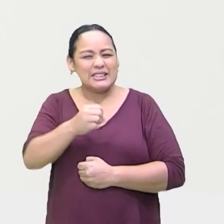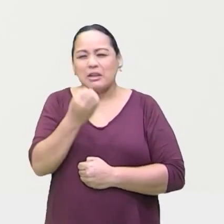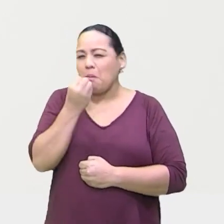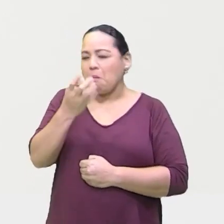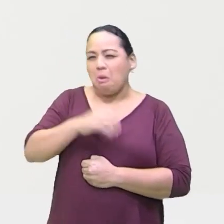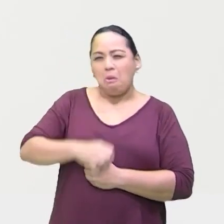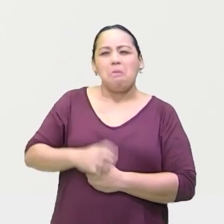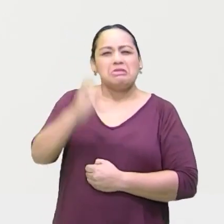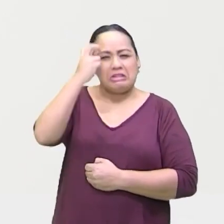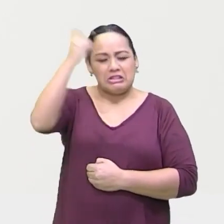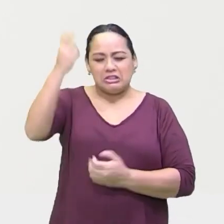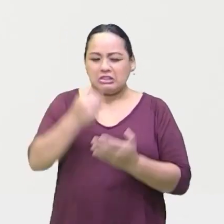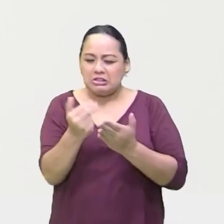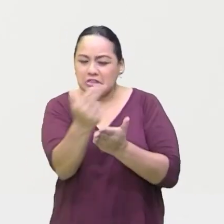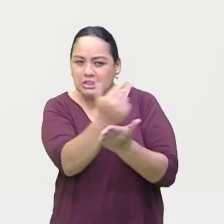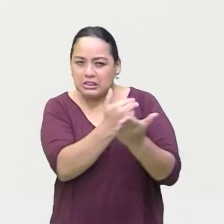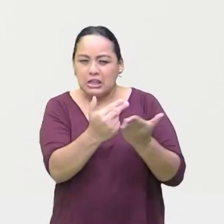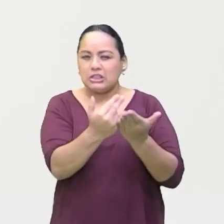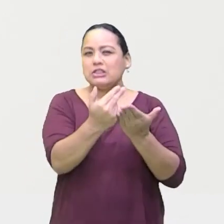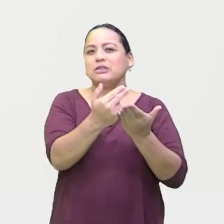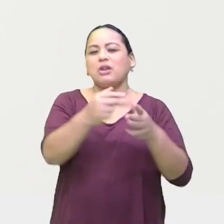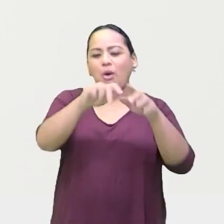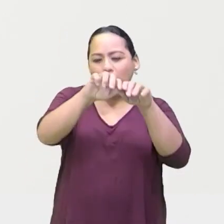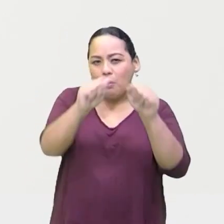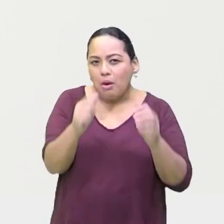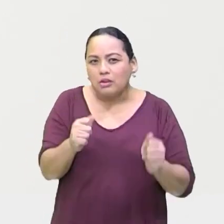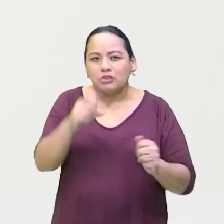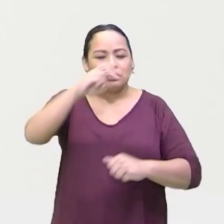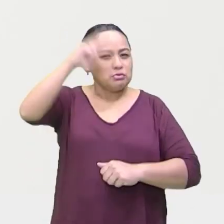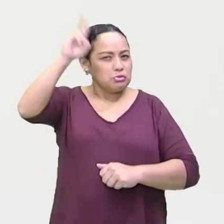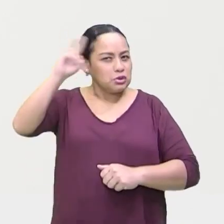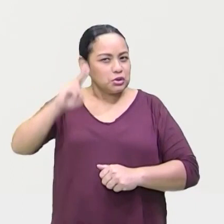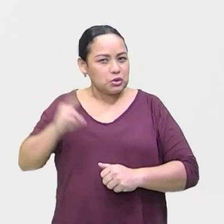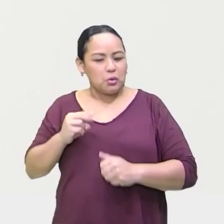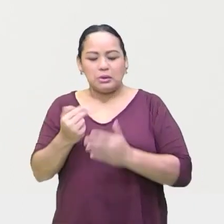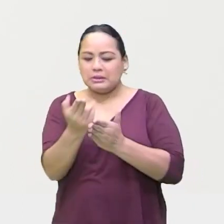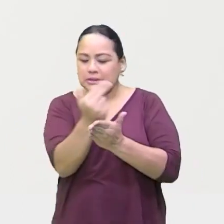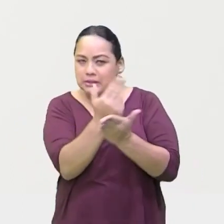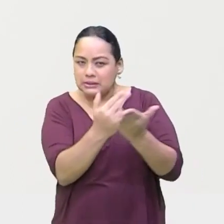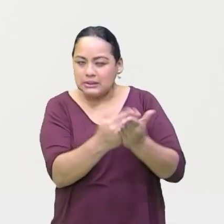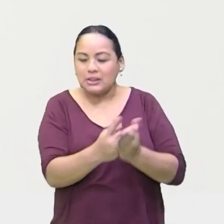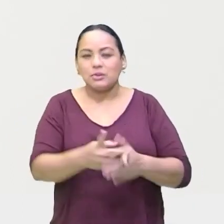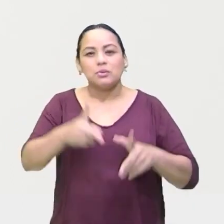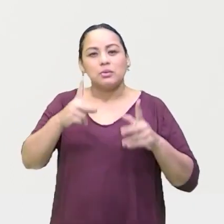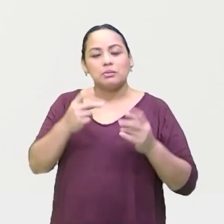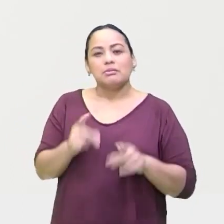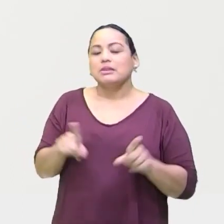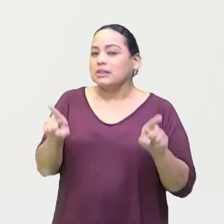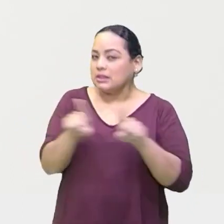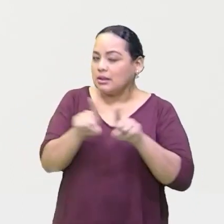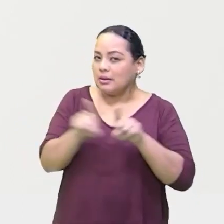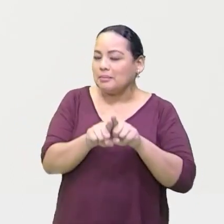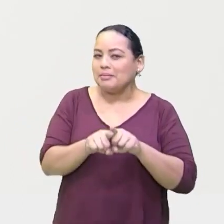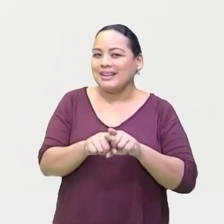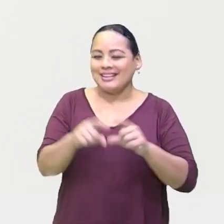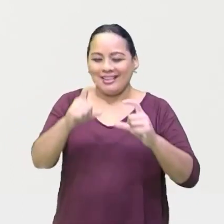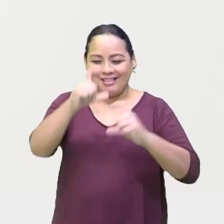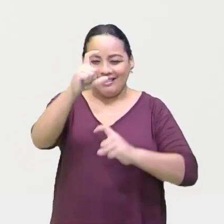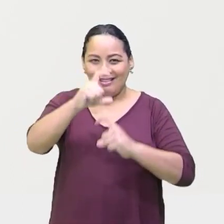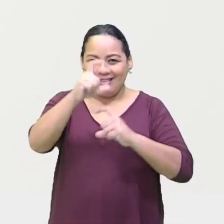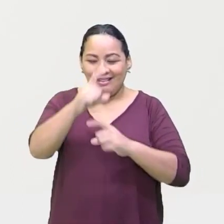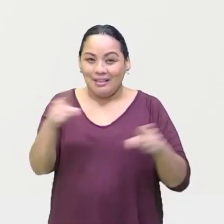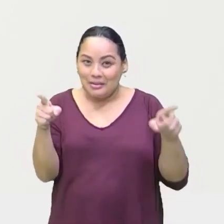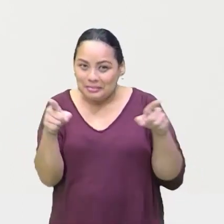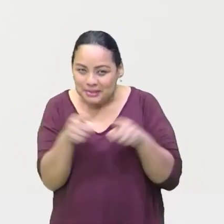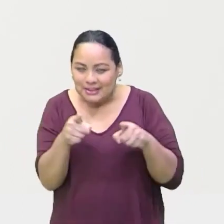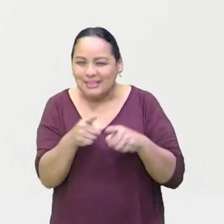cartunista, grande artista nessa área de histórias em quadrinhos, bem como também nas tirinhas, não é? Olha